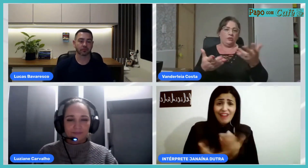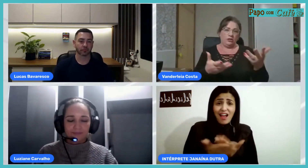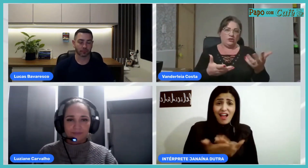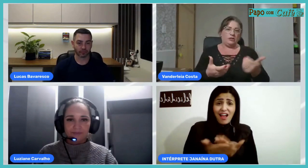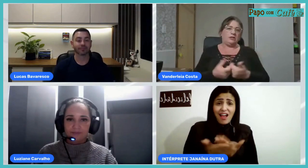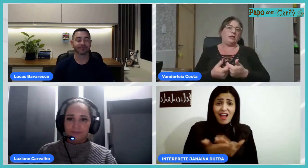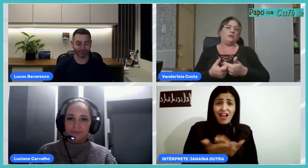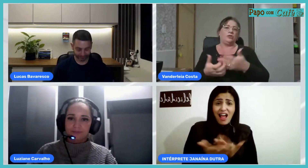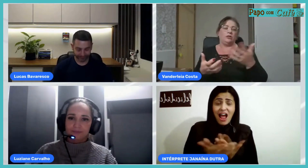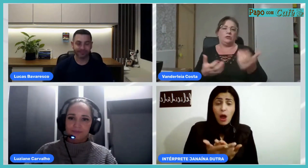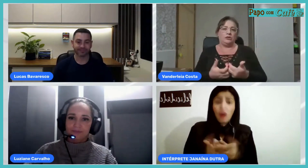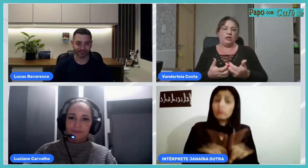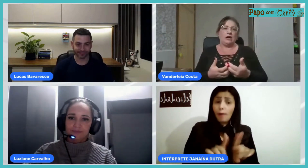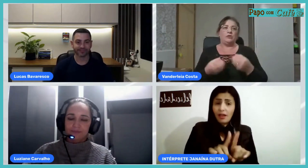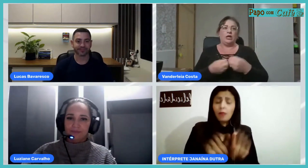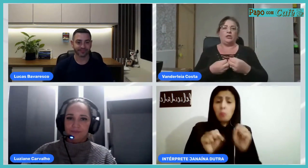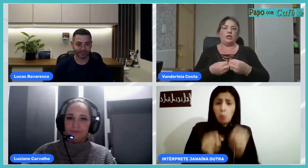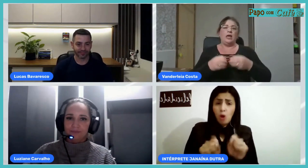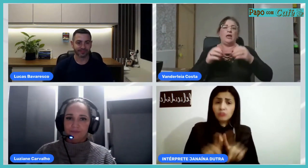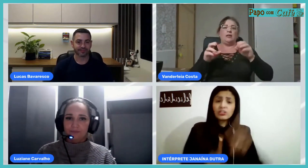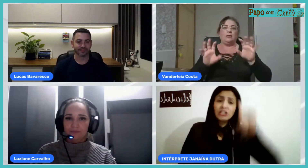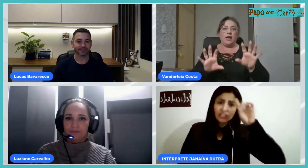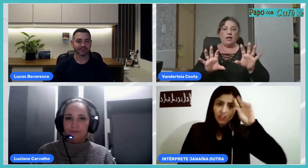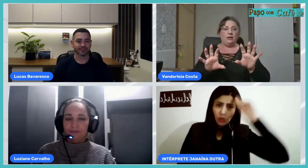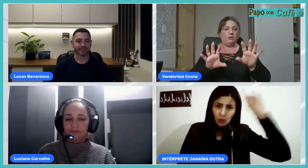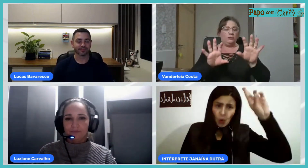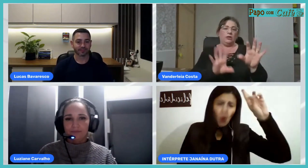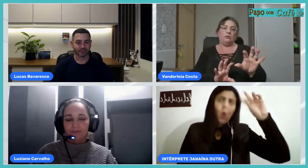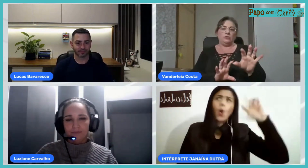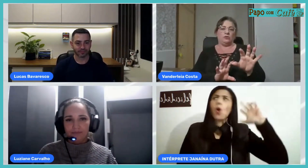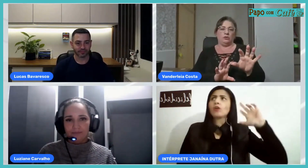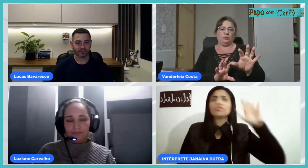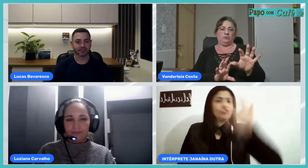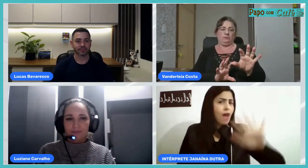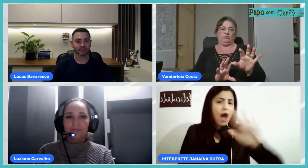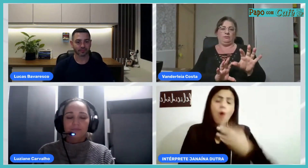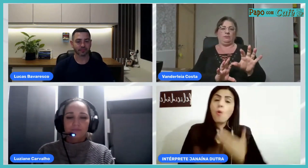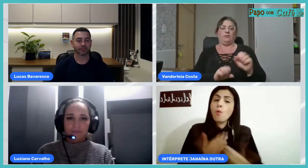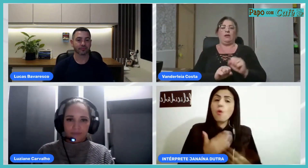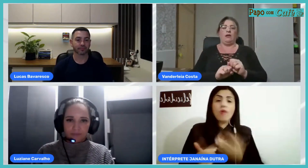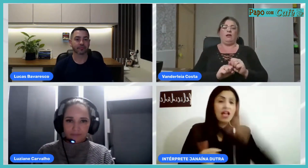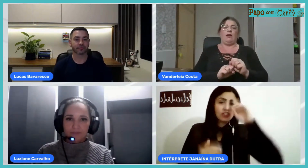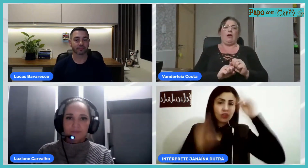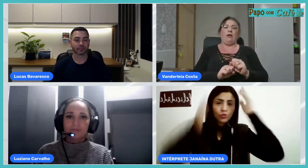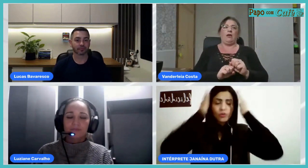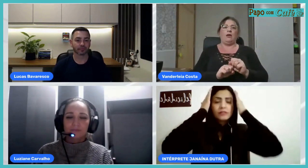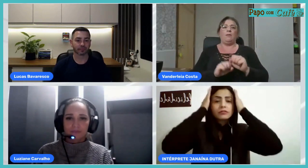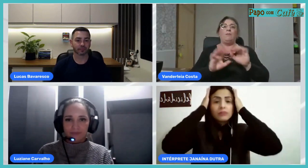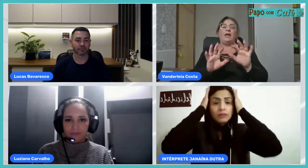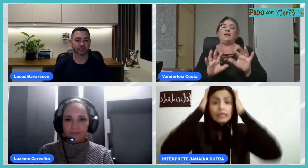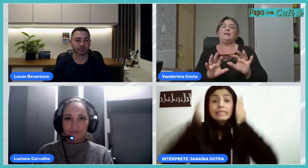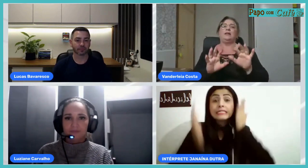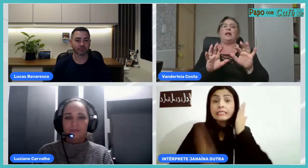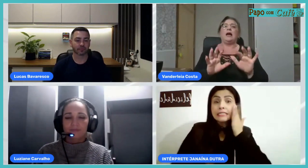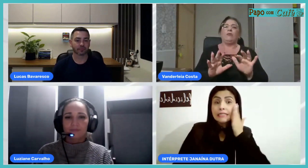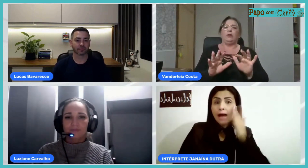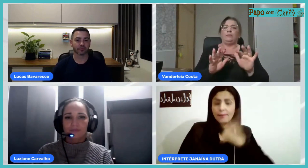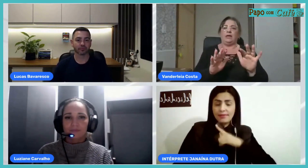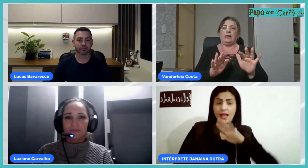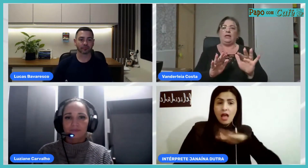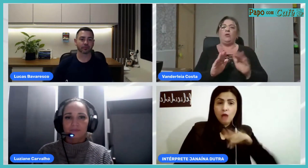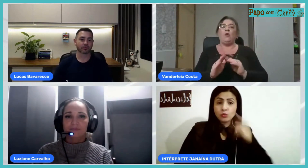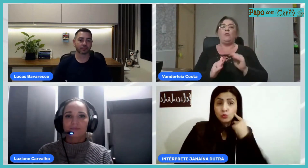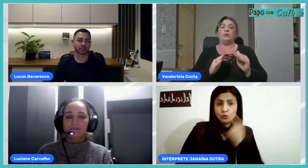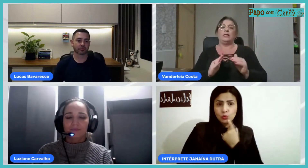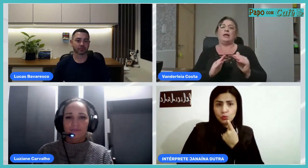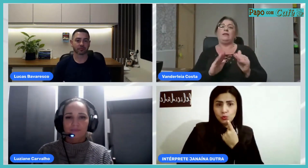os diretores de ensino, diretor geral, gente, tem um aluno surdo, né? Pense na aula